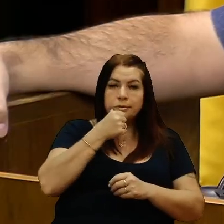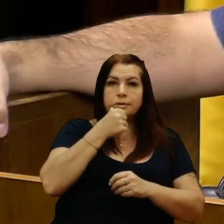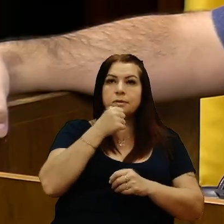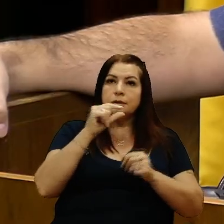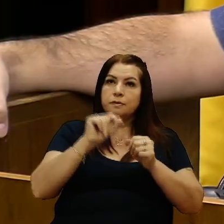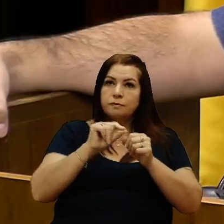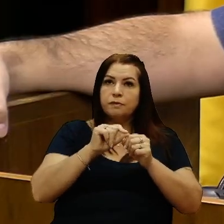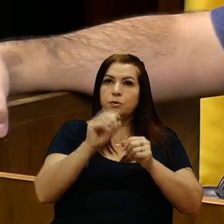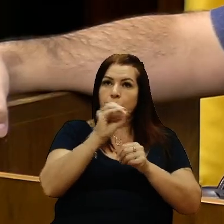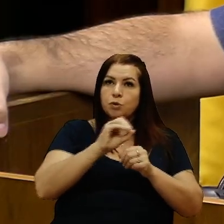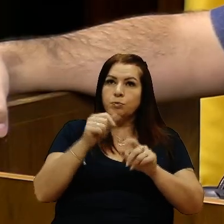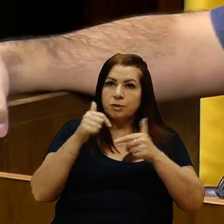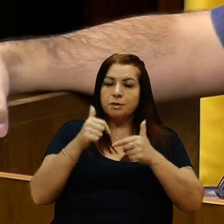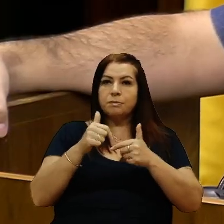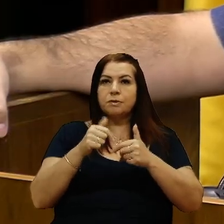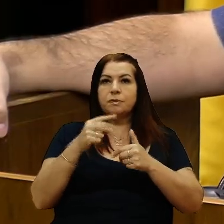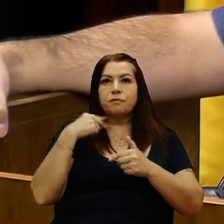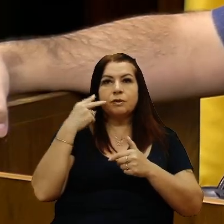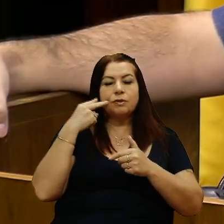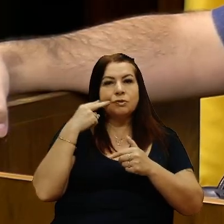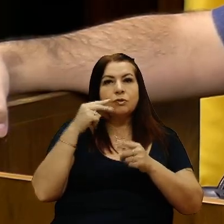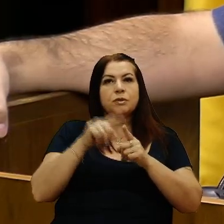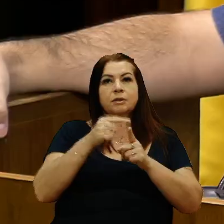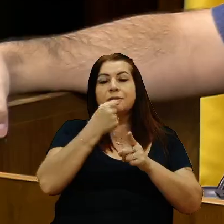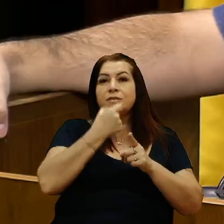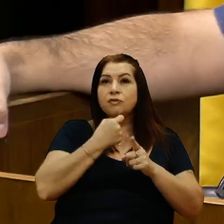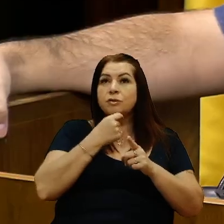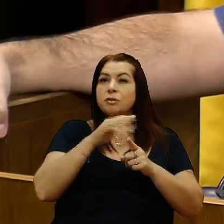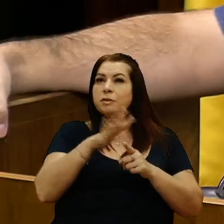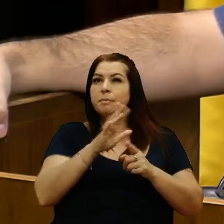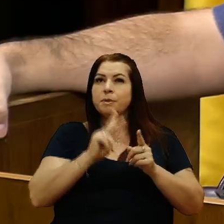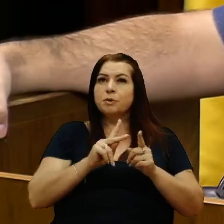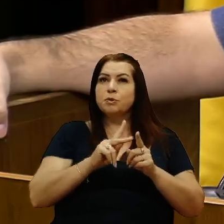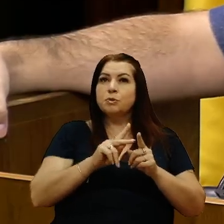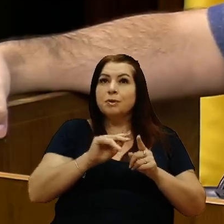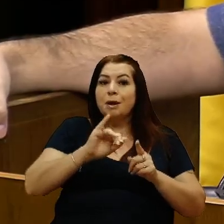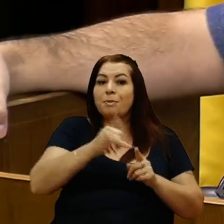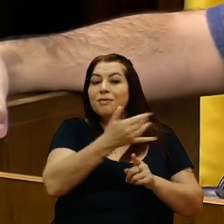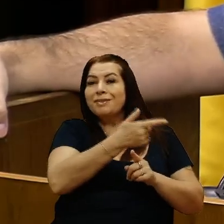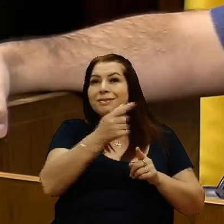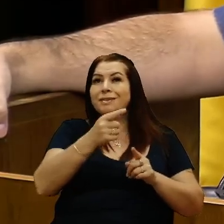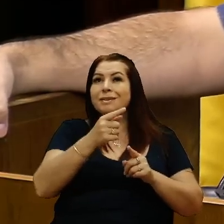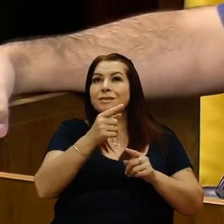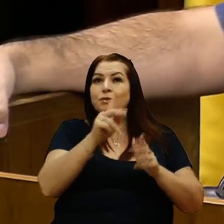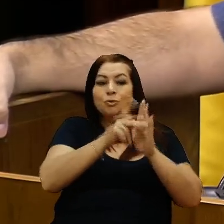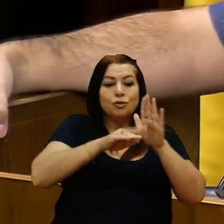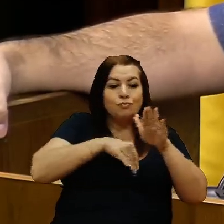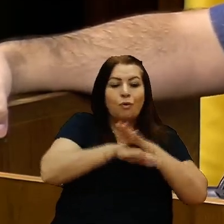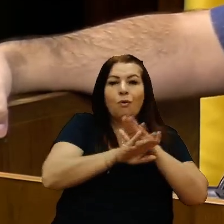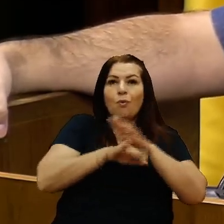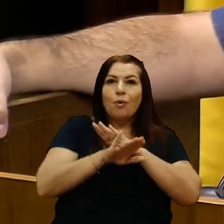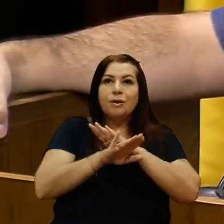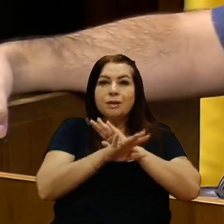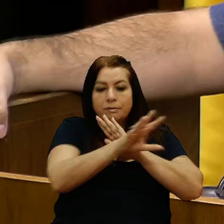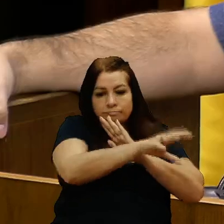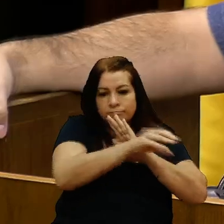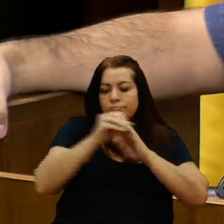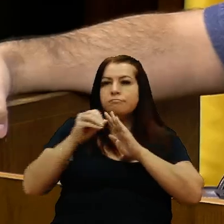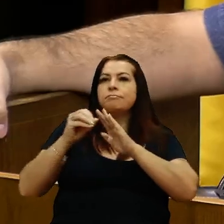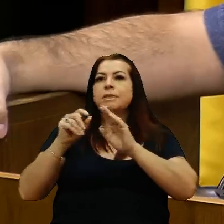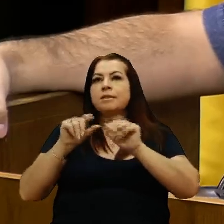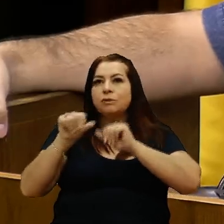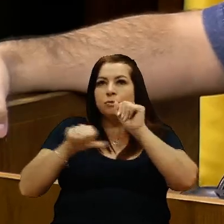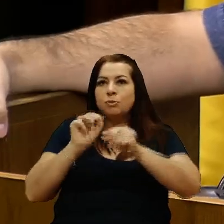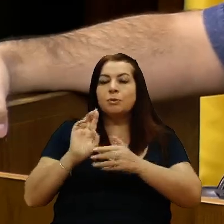trabalho, vereador Cristiano. Né, que pessoas muitas vezes estavam subaproveitadas com projetos engavetados e a gente está tirando do papel e transformando em realidade. E